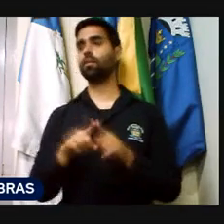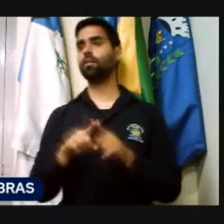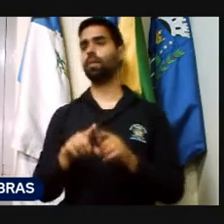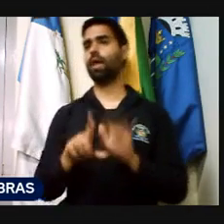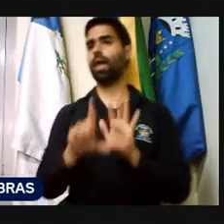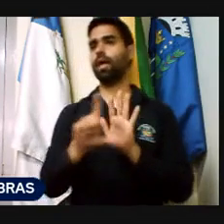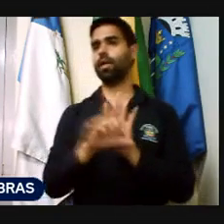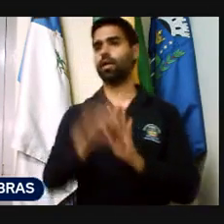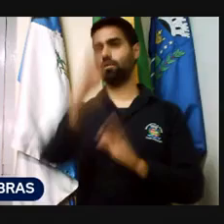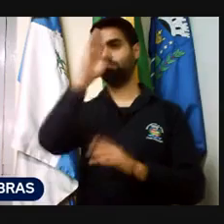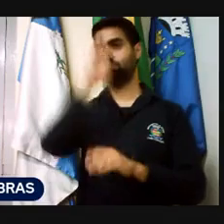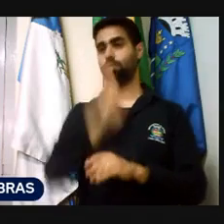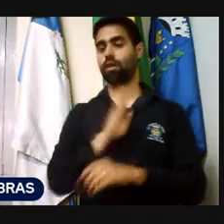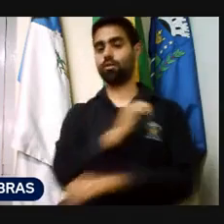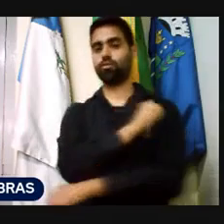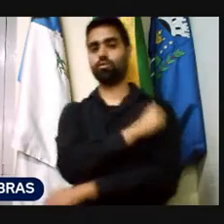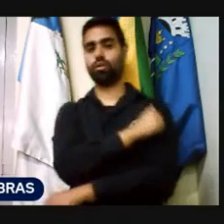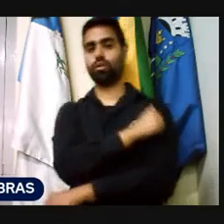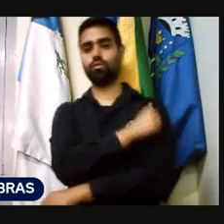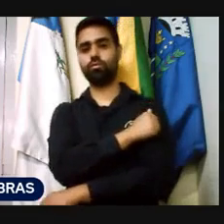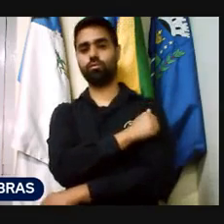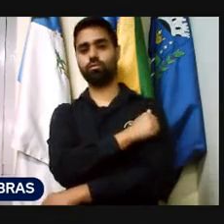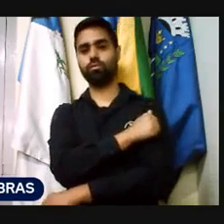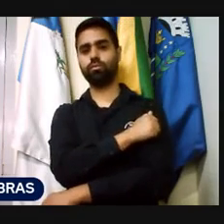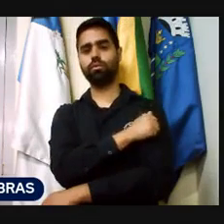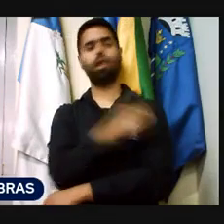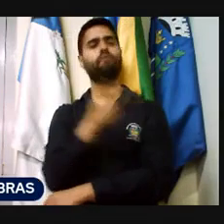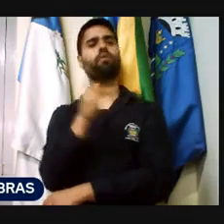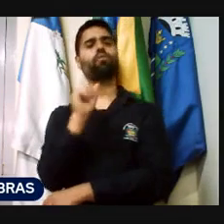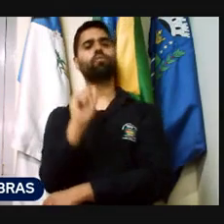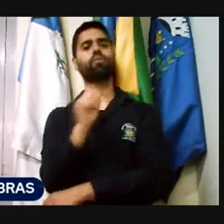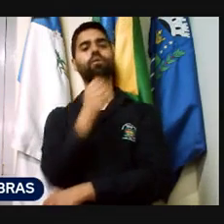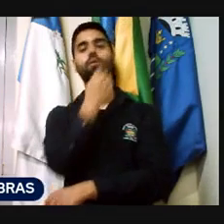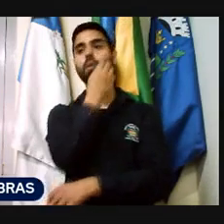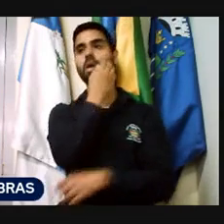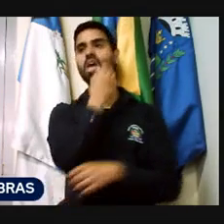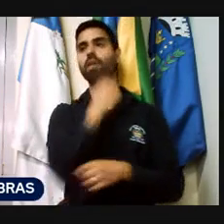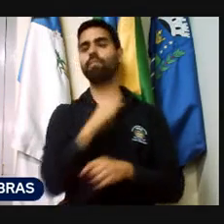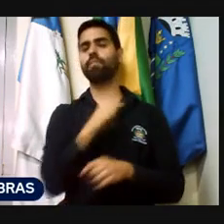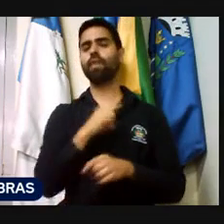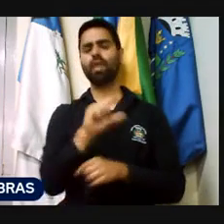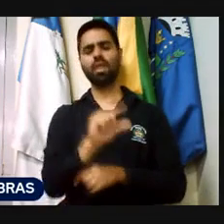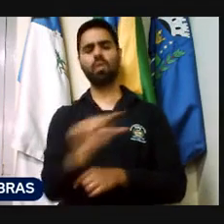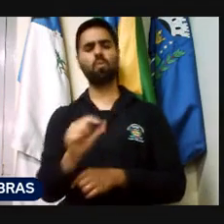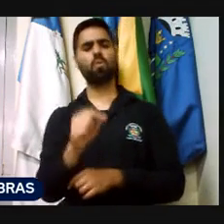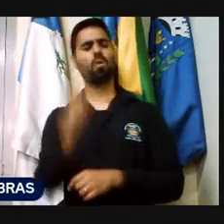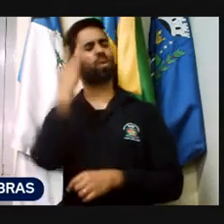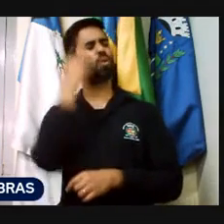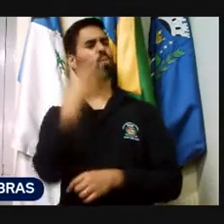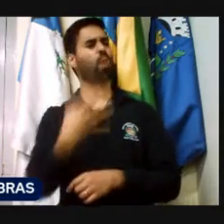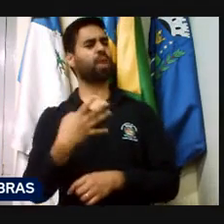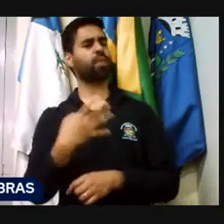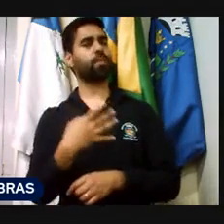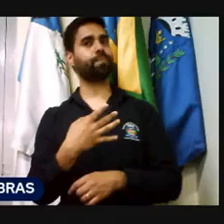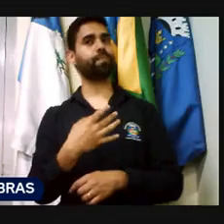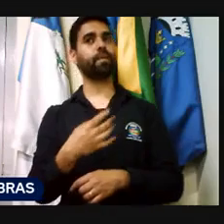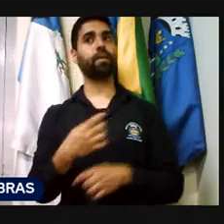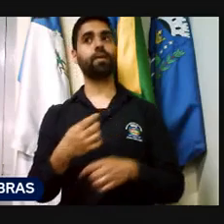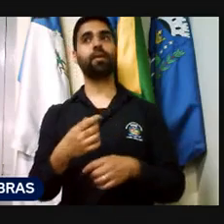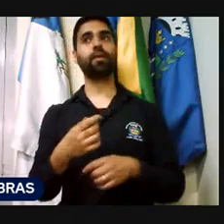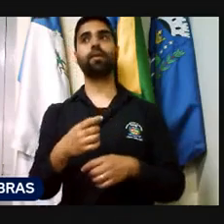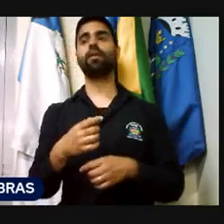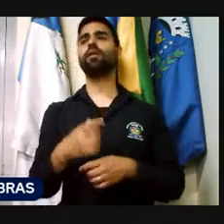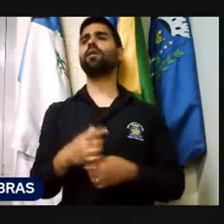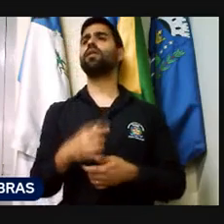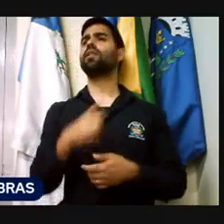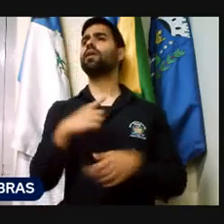alunos, ela diz, no parágrafo 4º, se não me engano, que existe uma